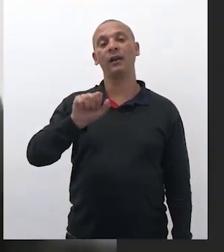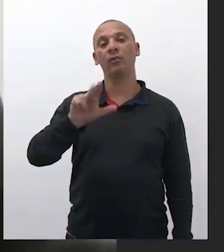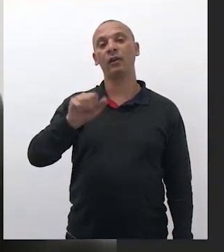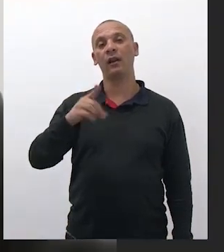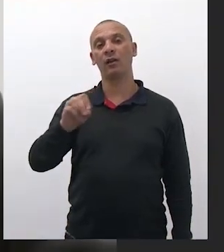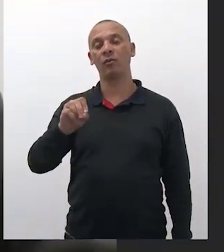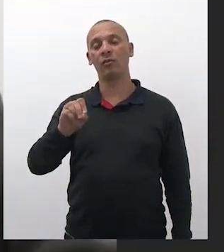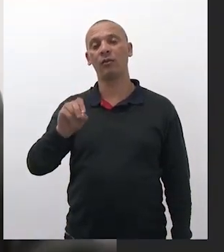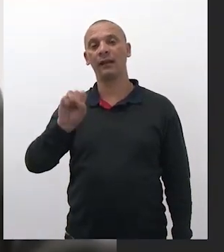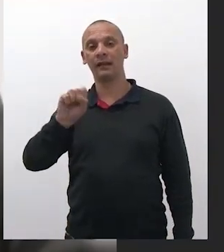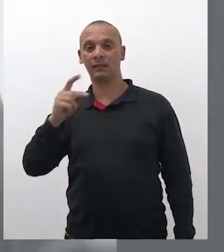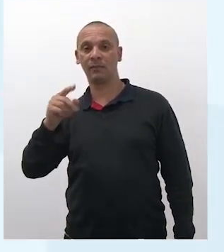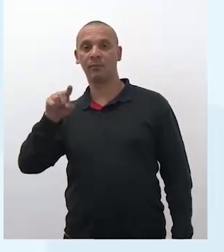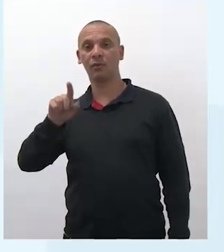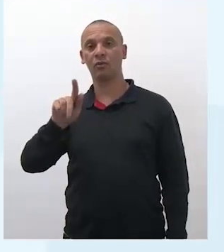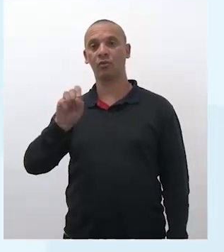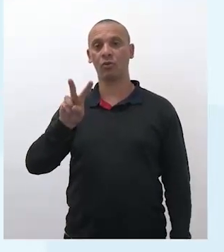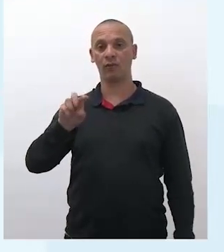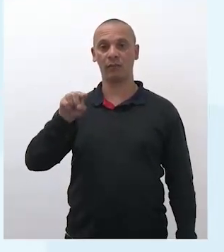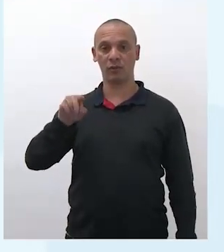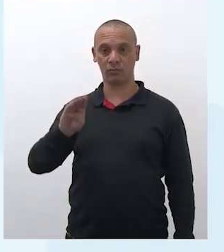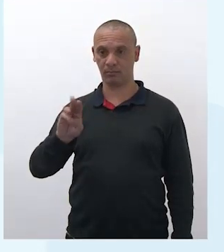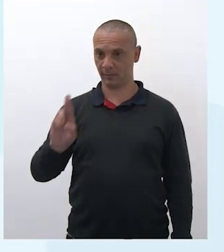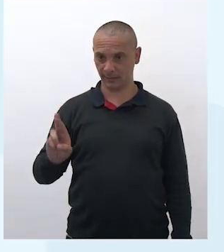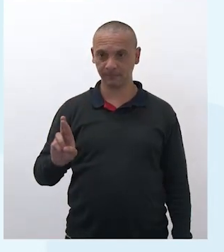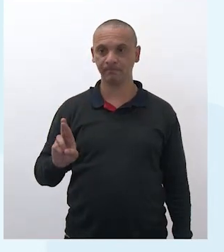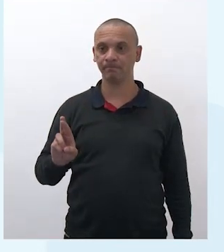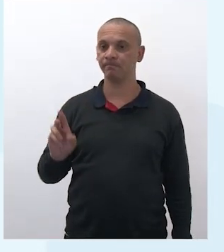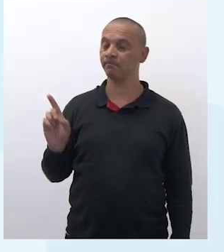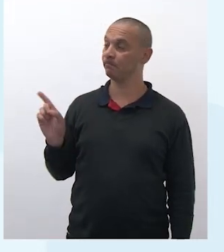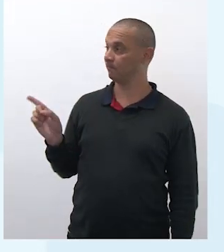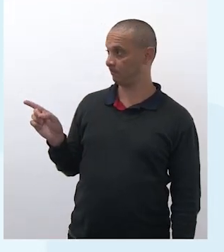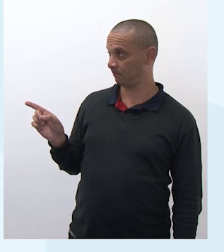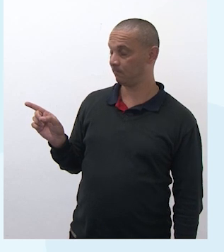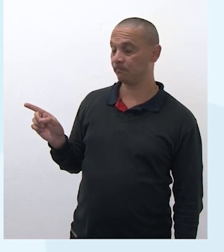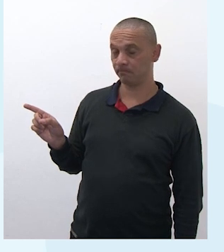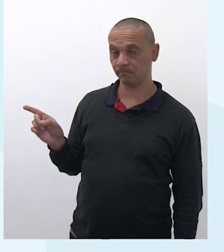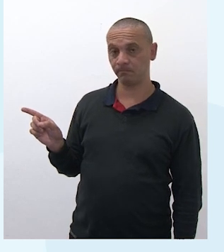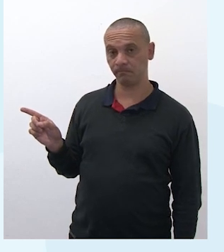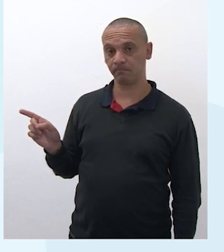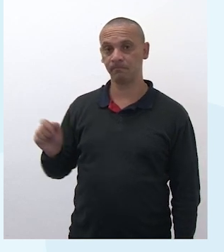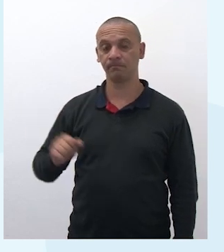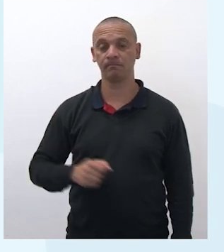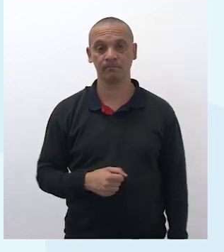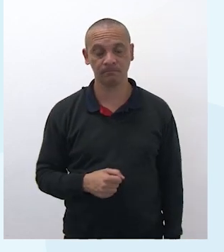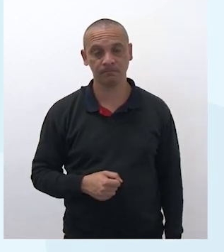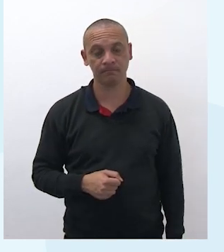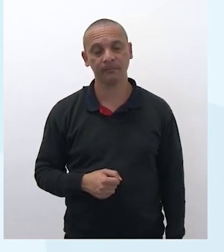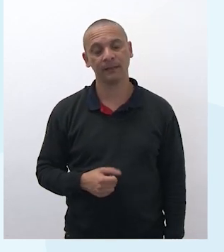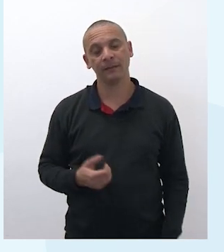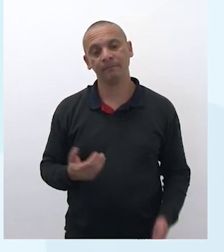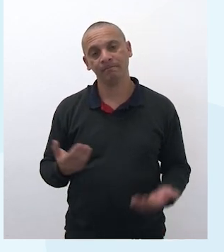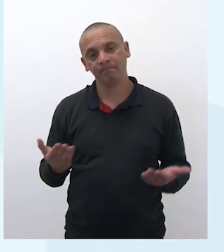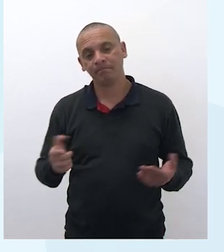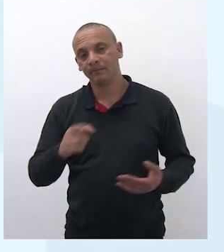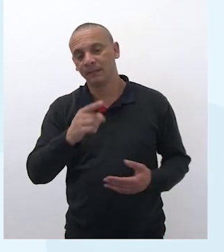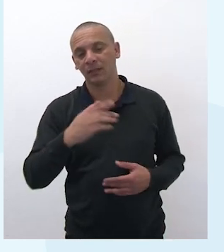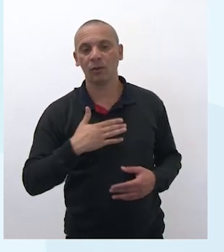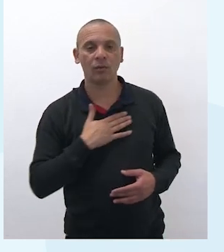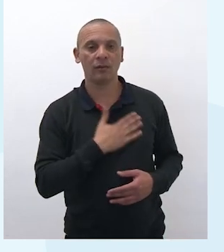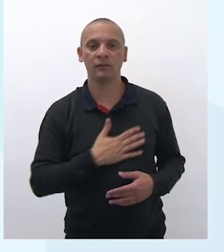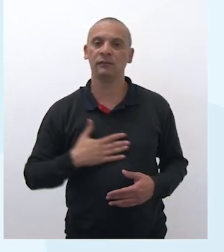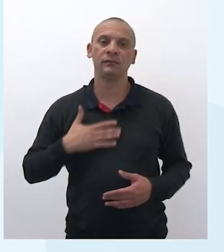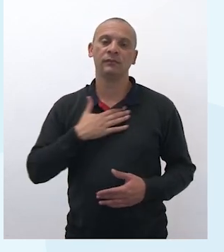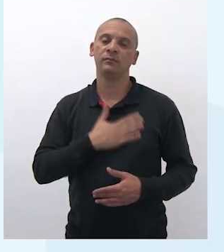nucleodememoriacre@educacau.sp.gov.br, que a Patrícia também coloca aqui no site, no chat para vocês. Tá? A gente espera que vocês tenham